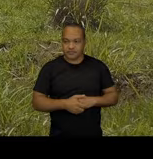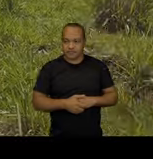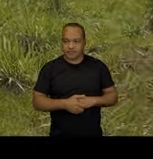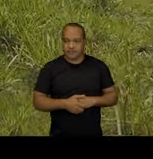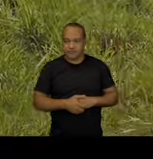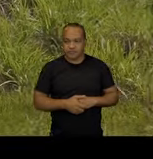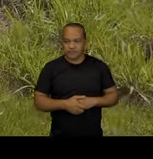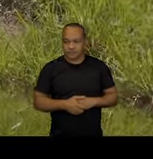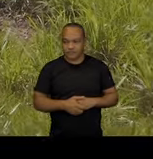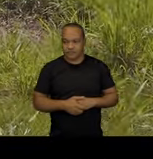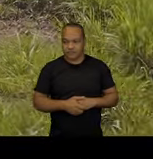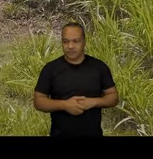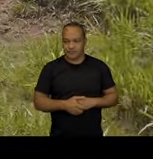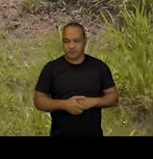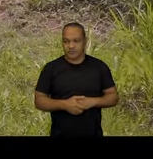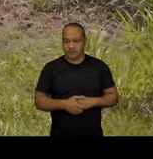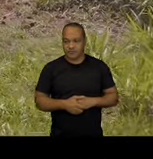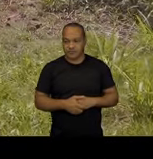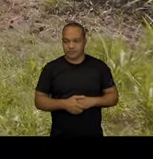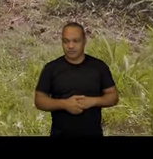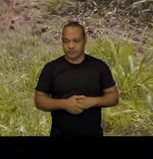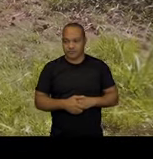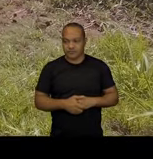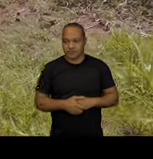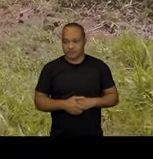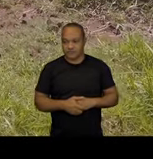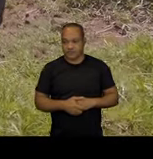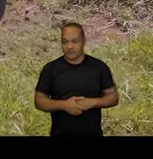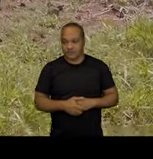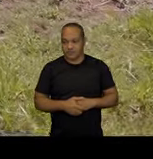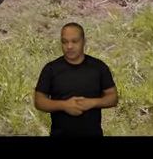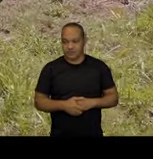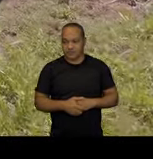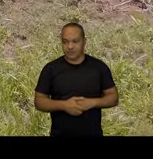Esse ponto aqui, cara. Um treino de escadaria é difícil.